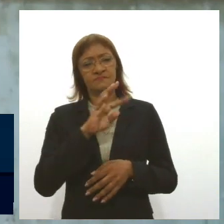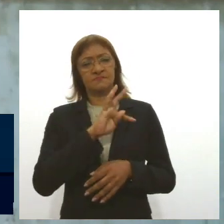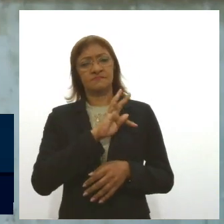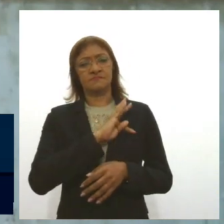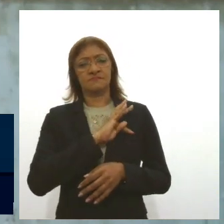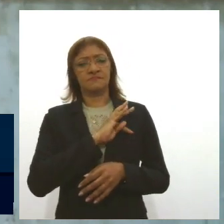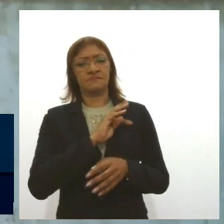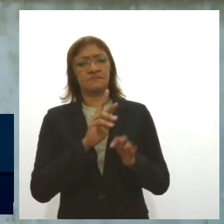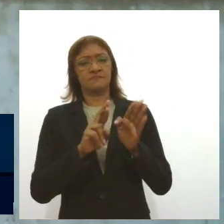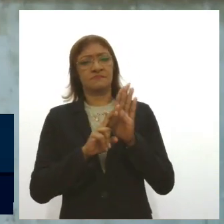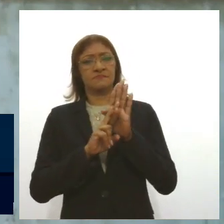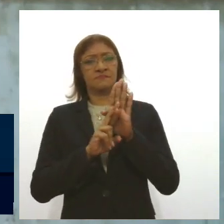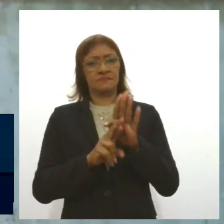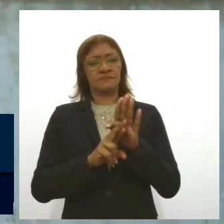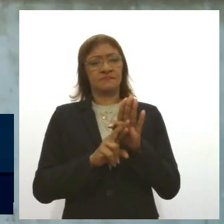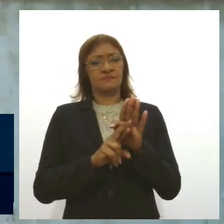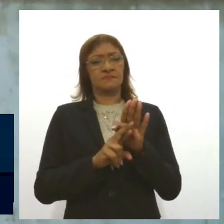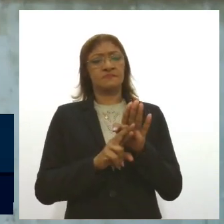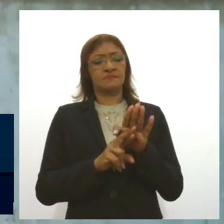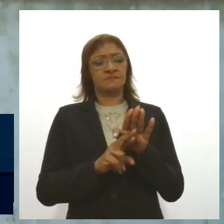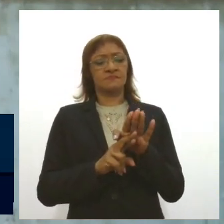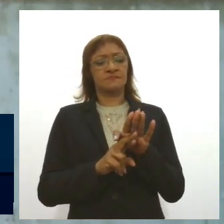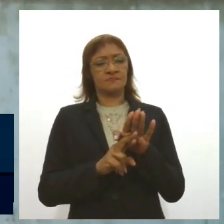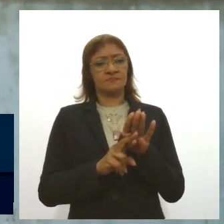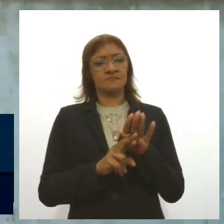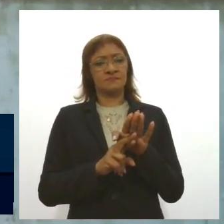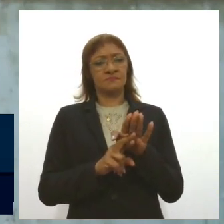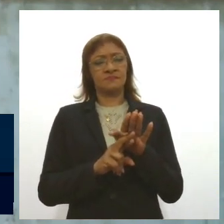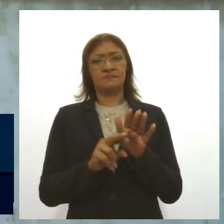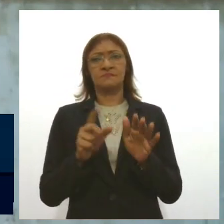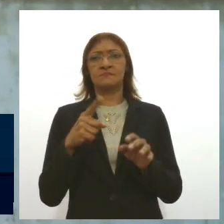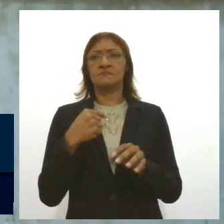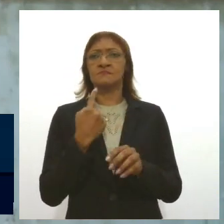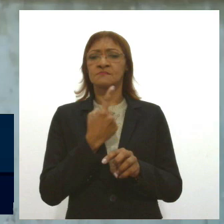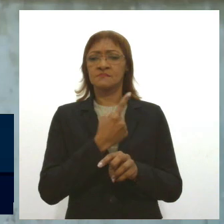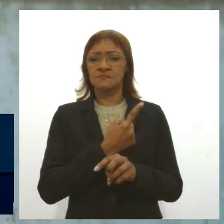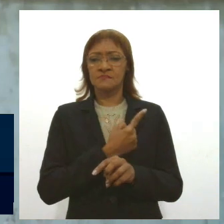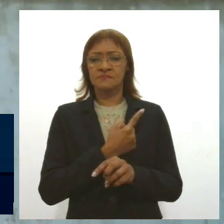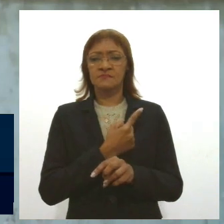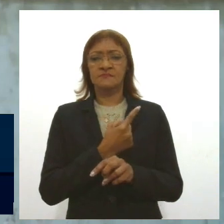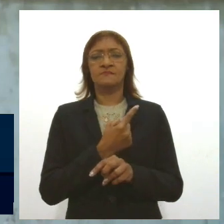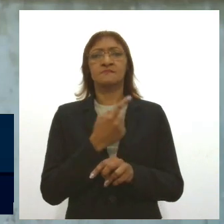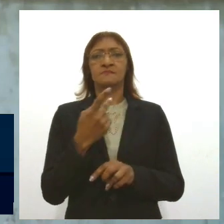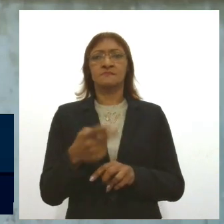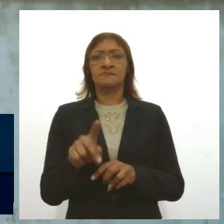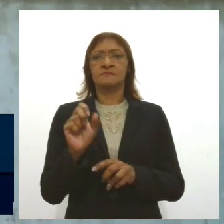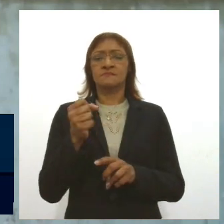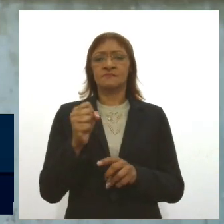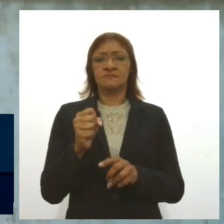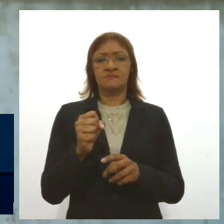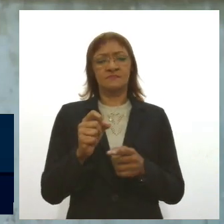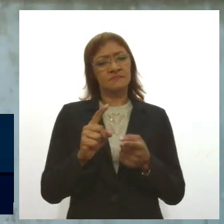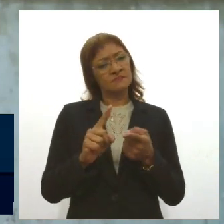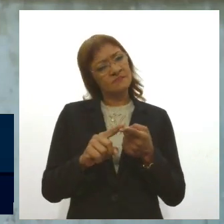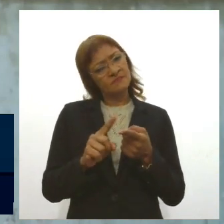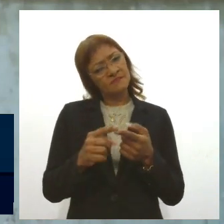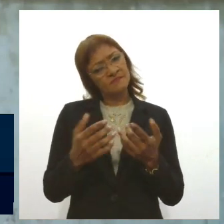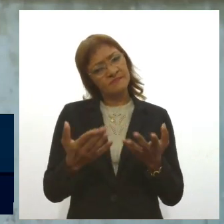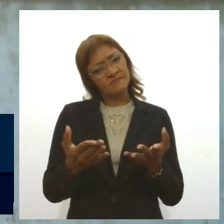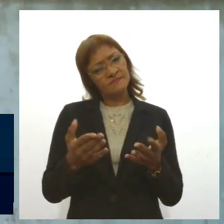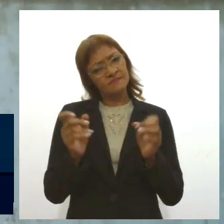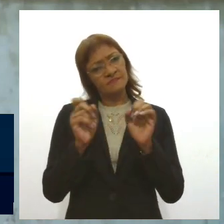que representa muito bem a todos nós sergipanos, como o senhor também como ser humano, que é uma